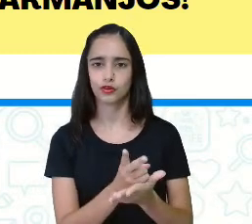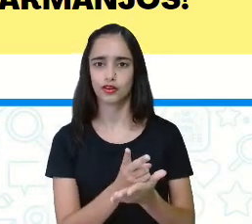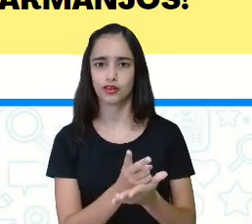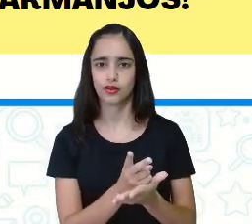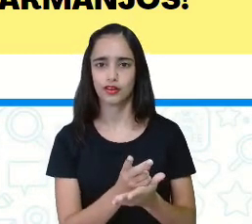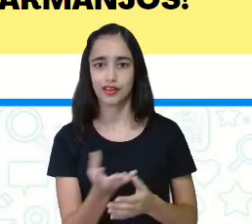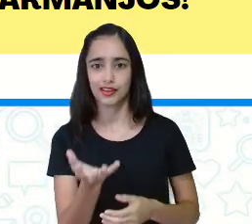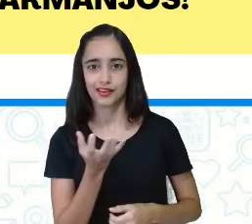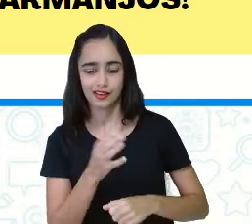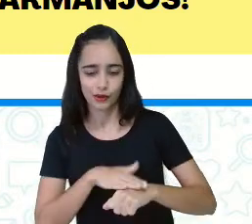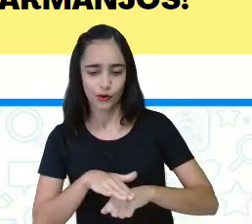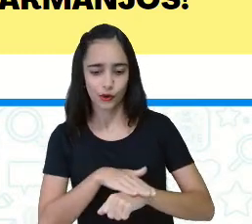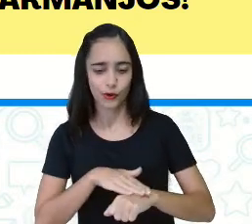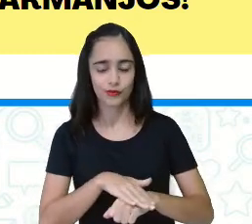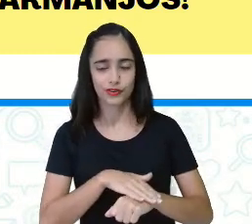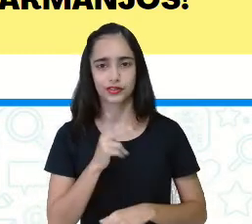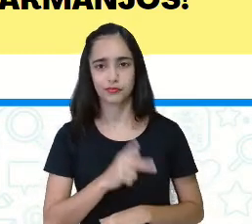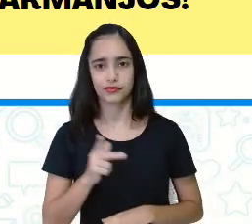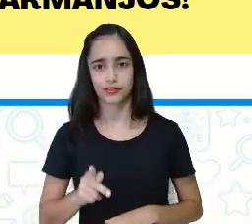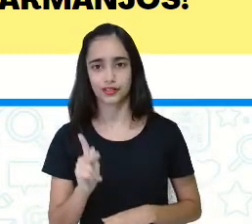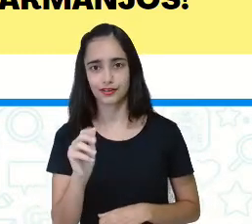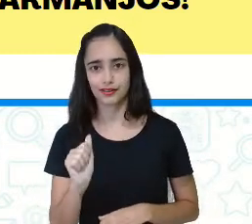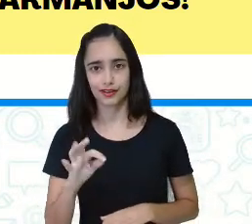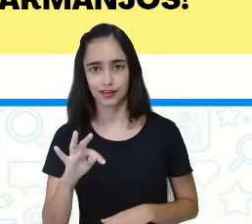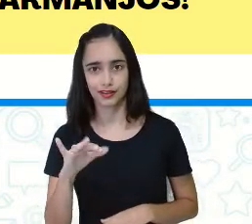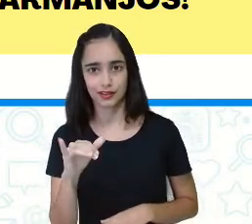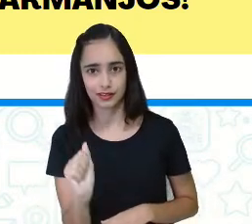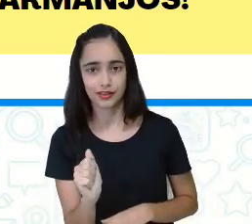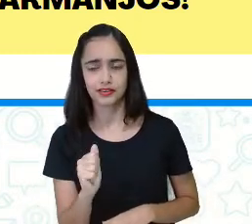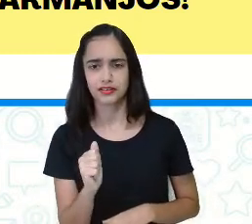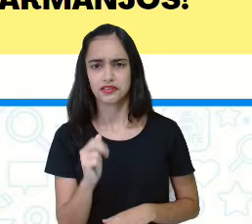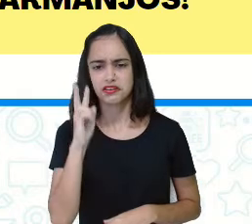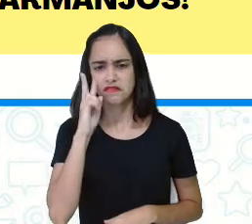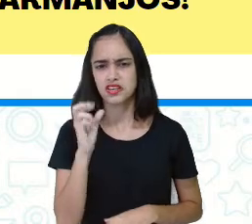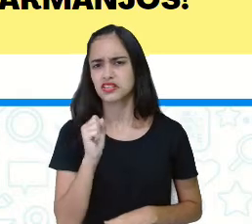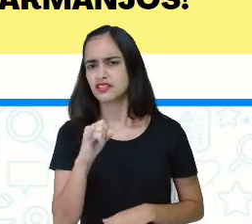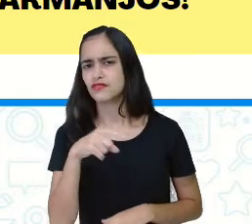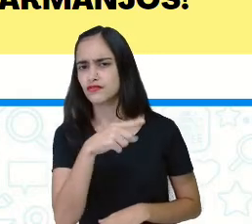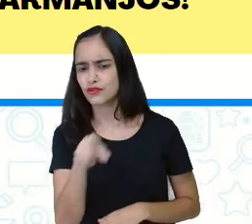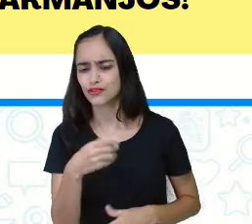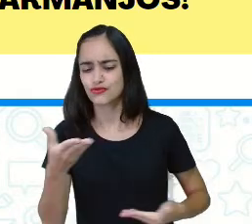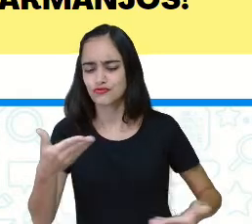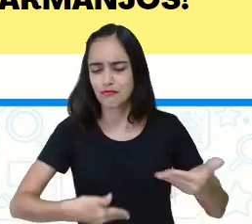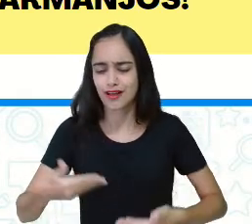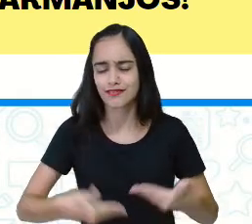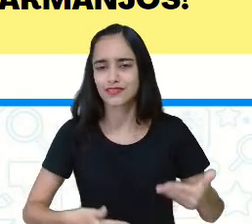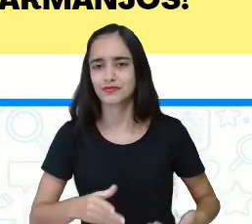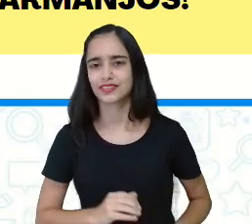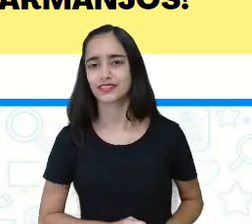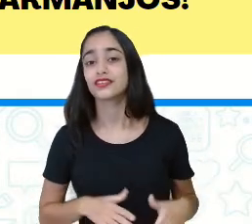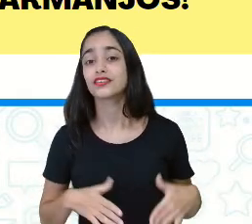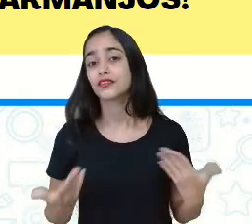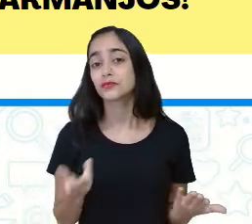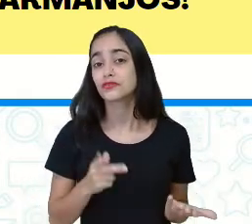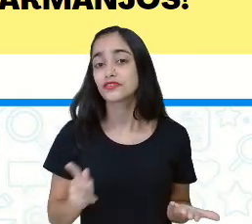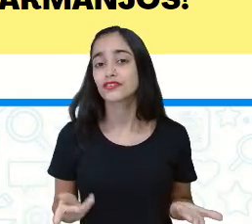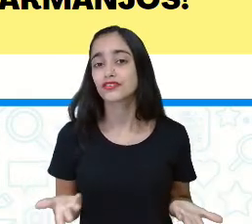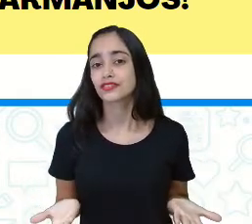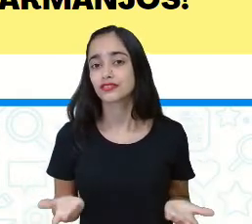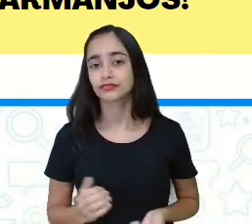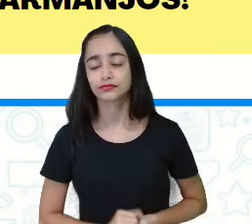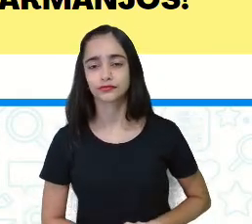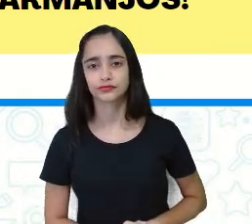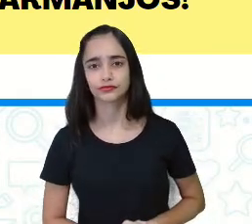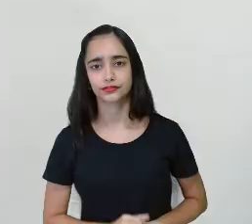vou conversar com a professora Kátia e verificar a participação dos estudantes. E aí, professora Kátia?